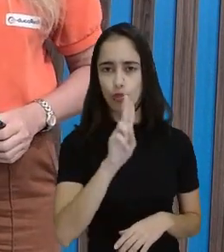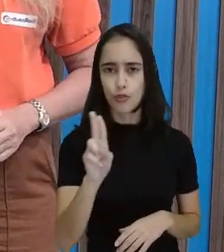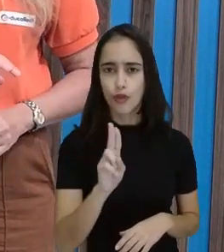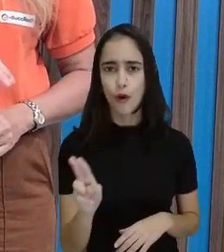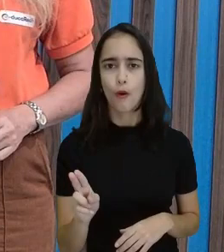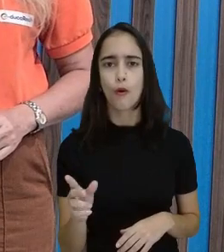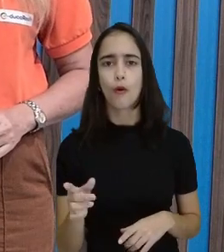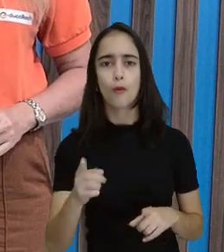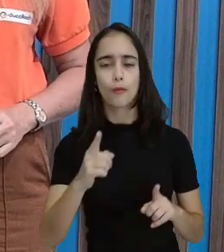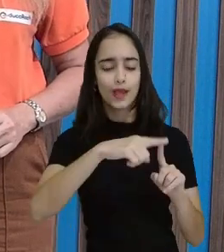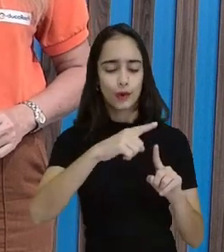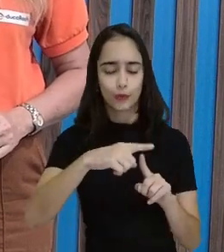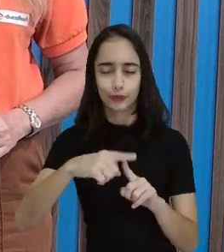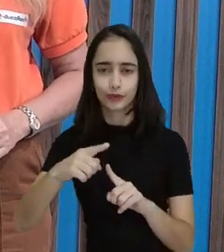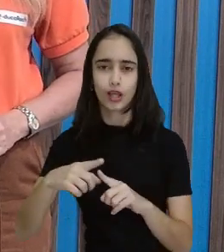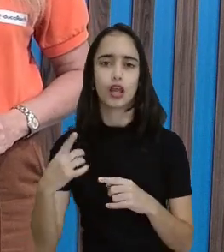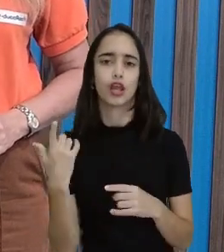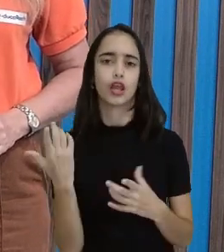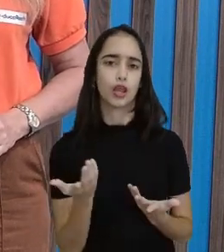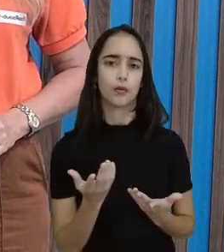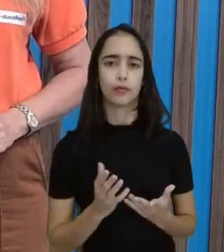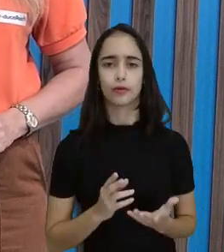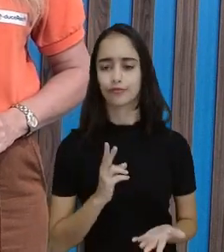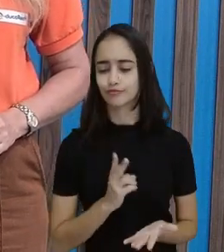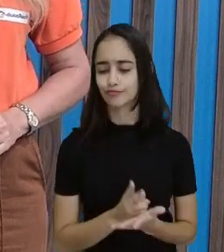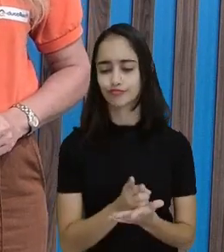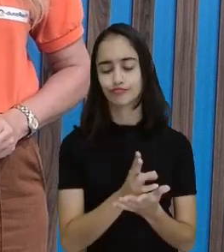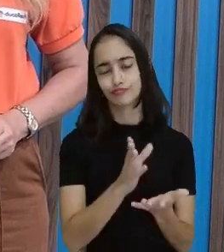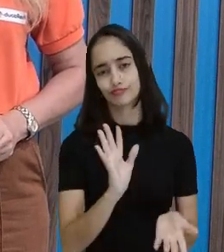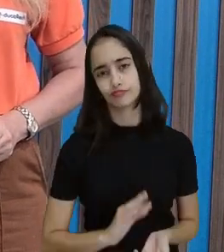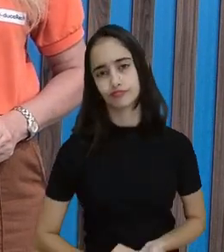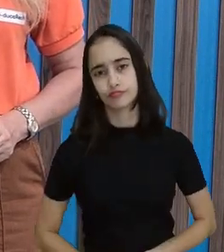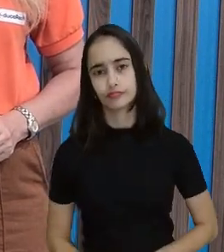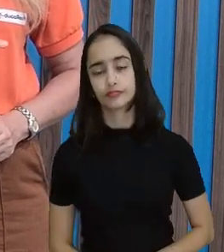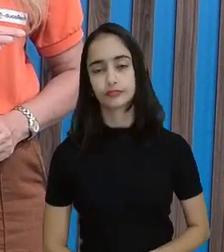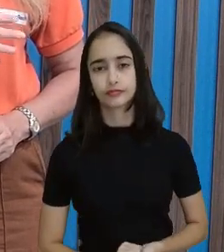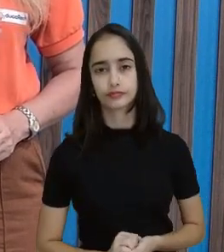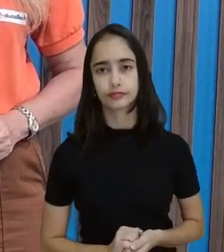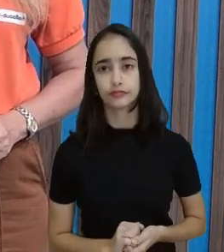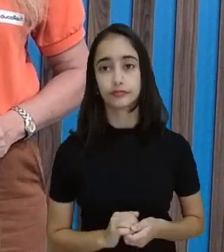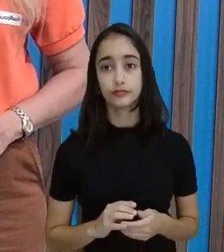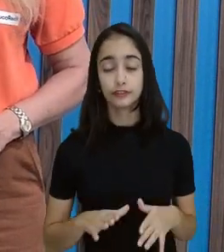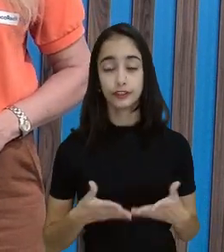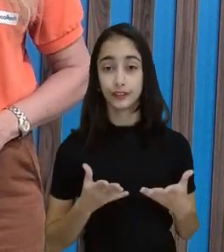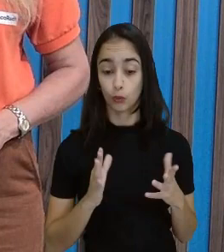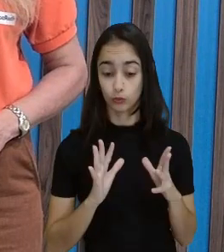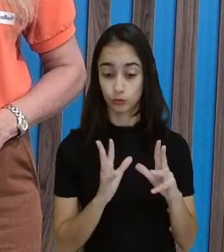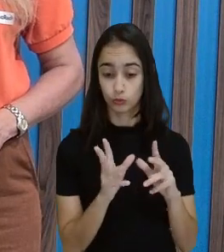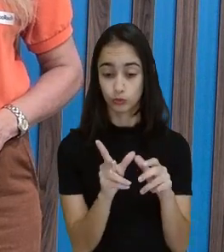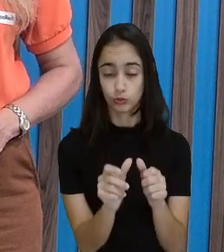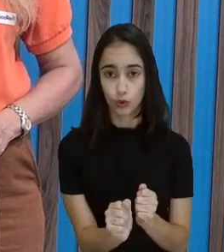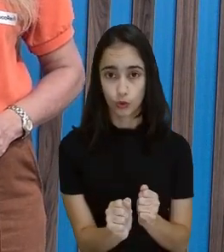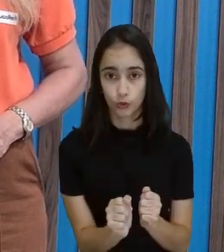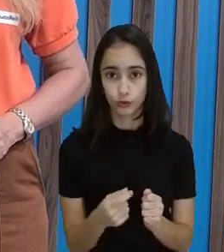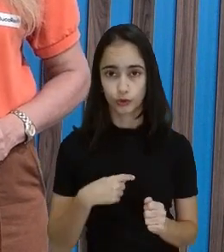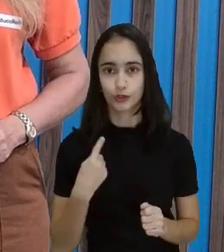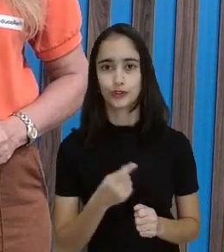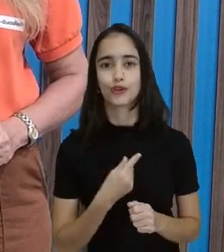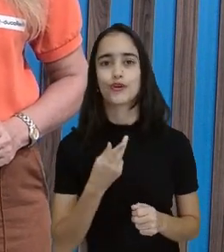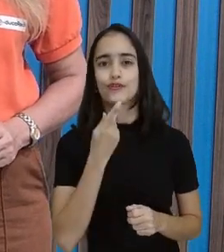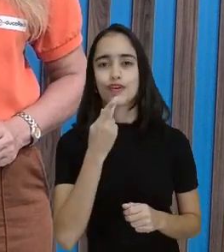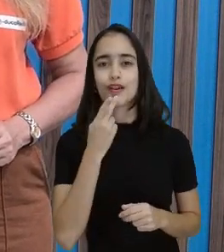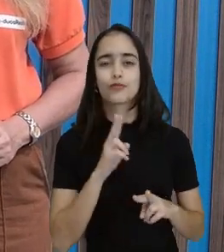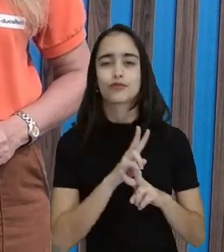de brincadeira e assim por diante. E aí, gente, tudo isso nós estamos falando sobre o quê?